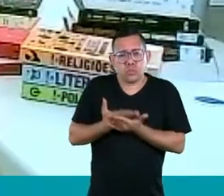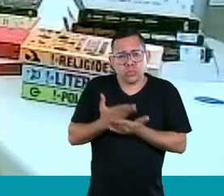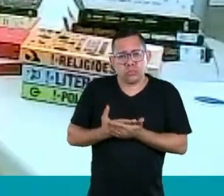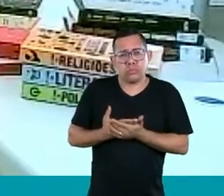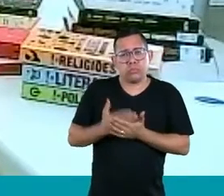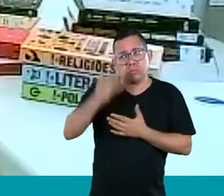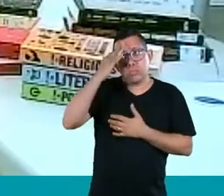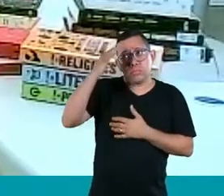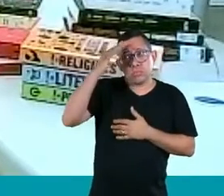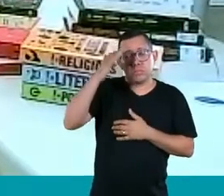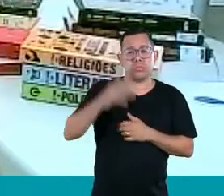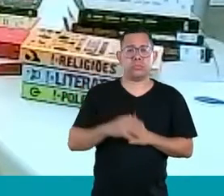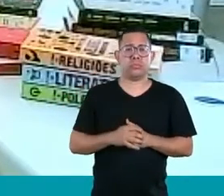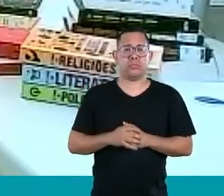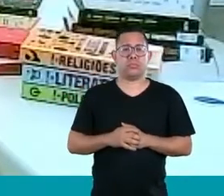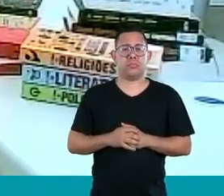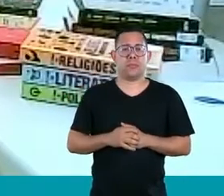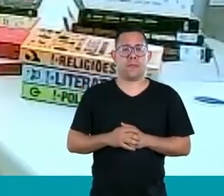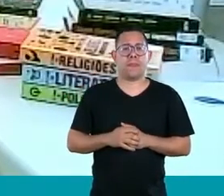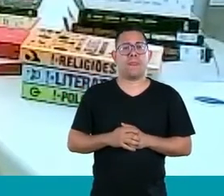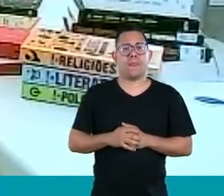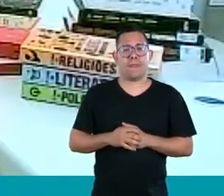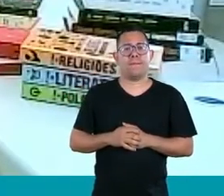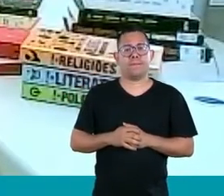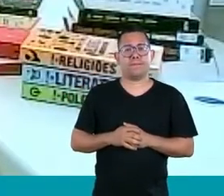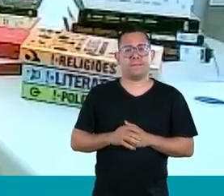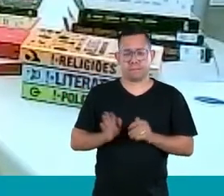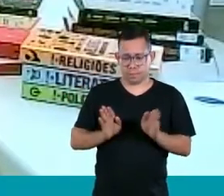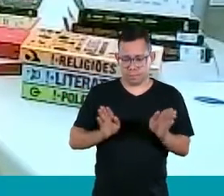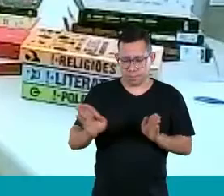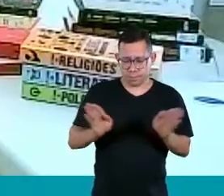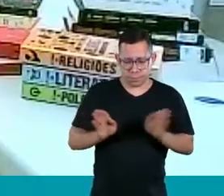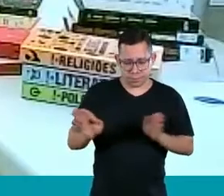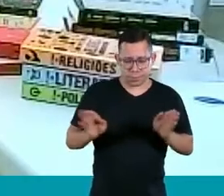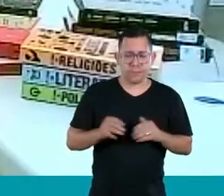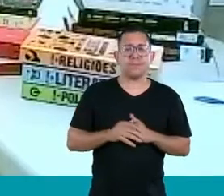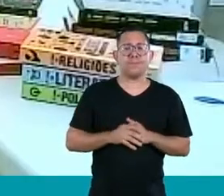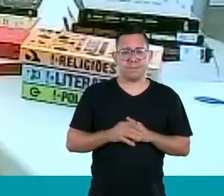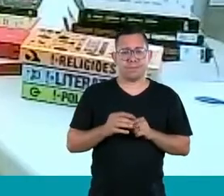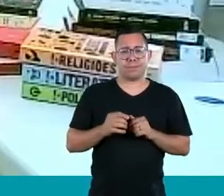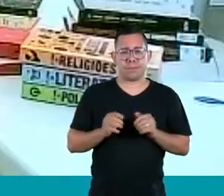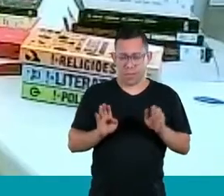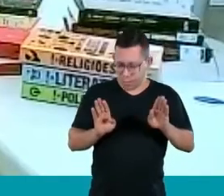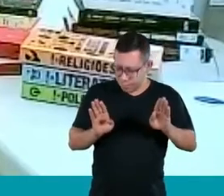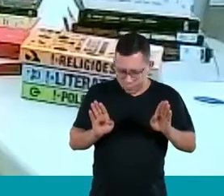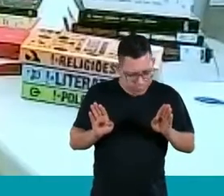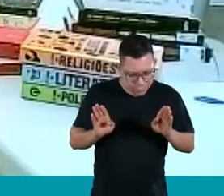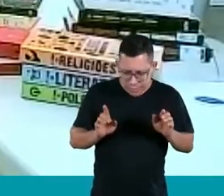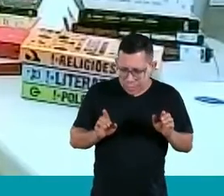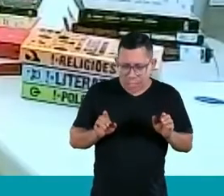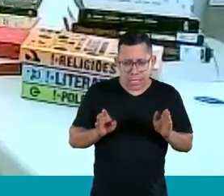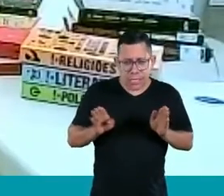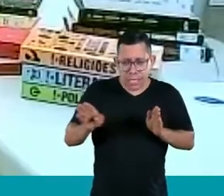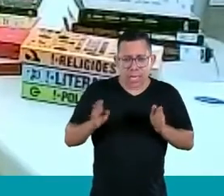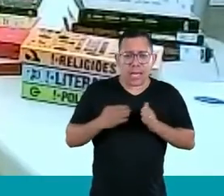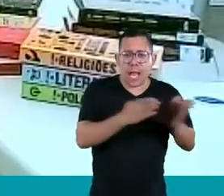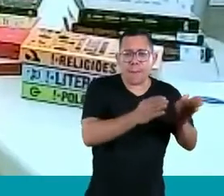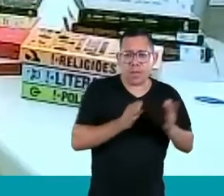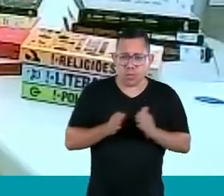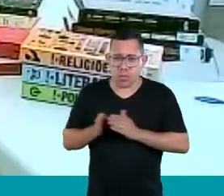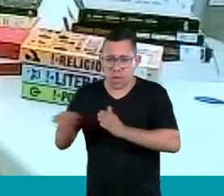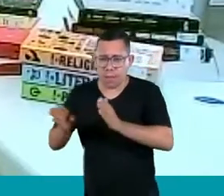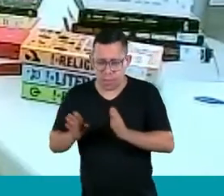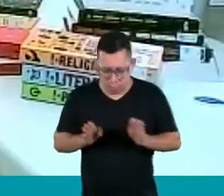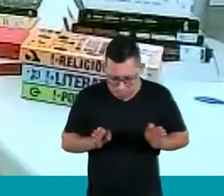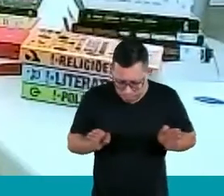binarismo. Binarismo, inclusive, que assolou o nosso país nos últimos anos, levando à condição histórica que estamos vivendo e